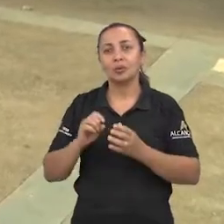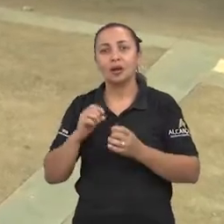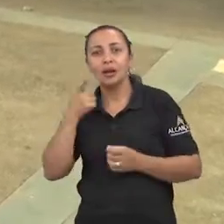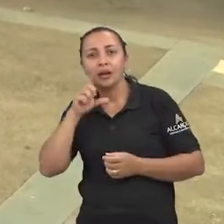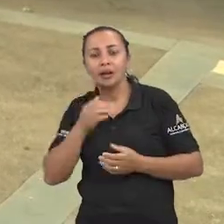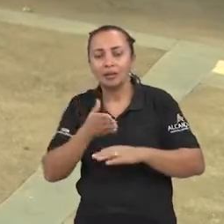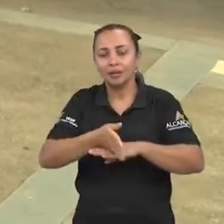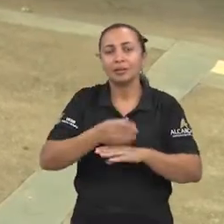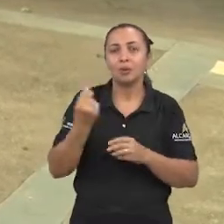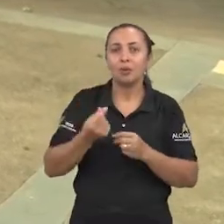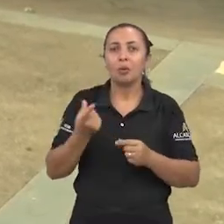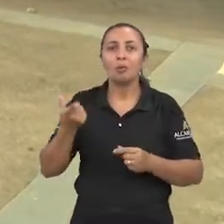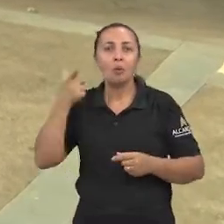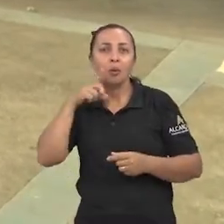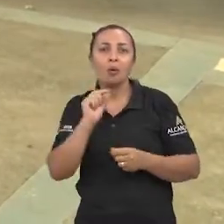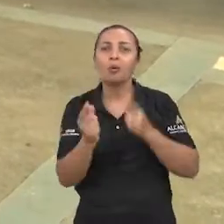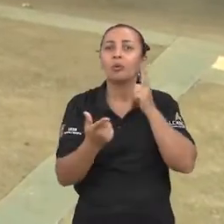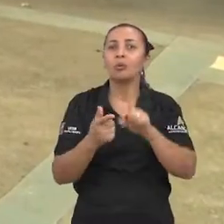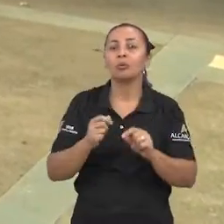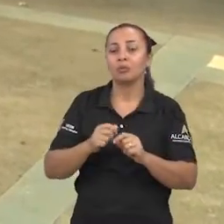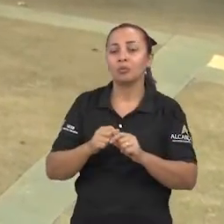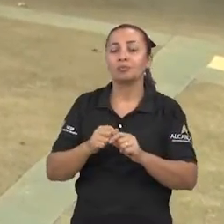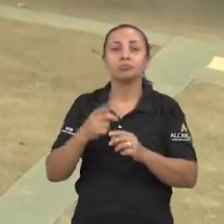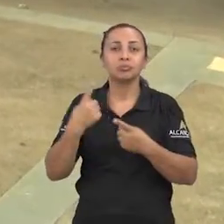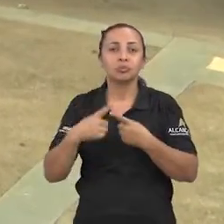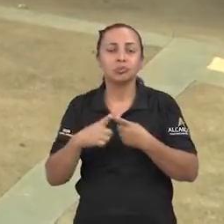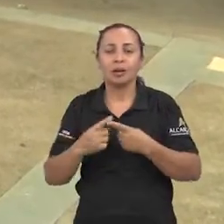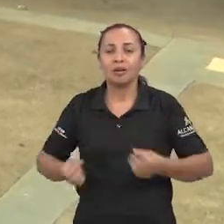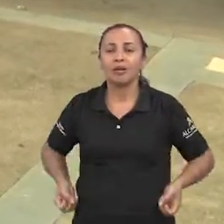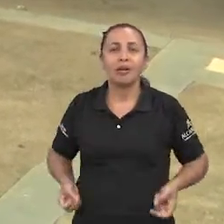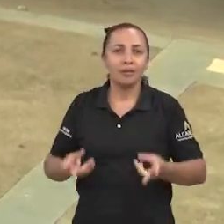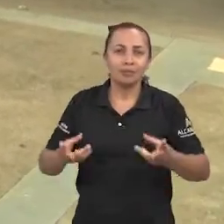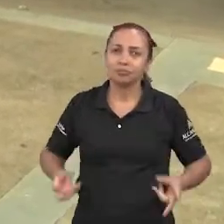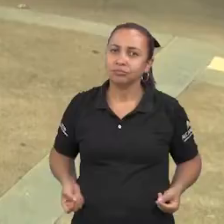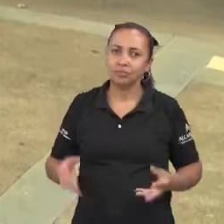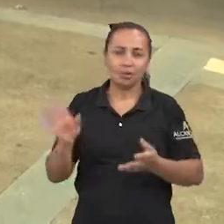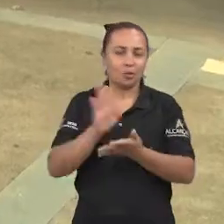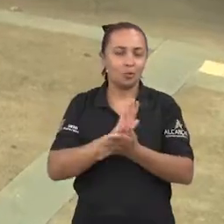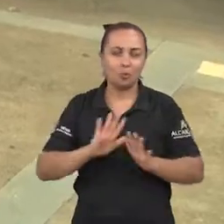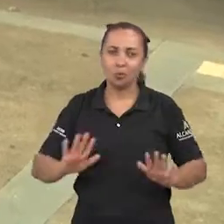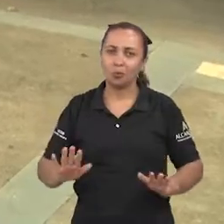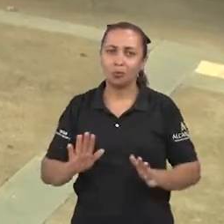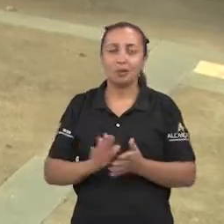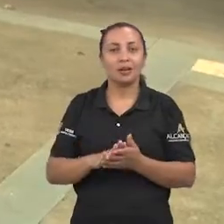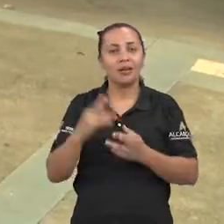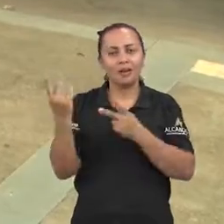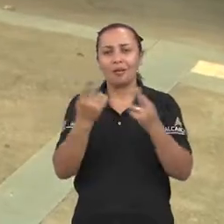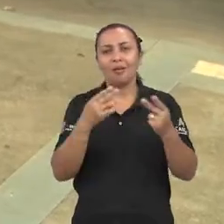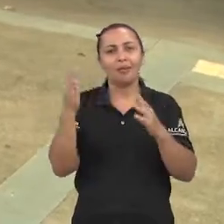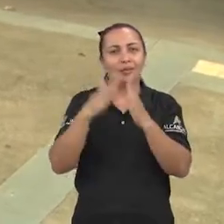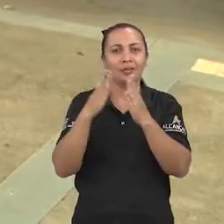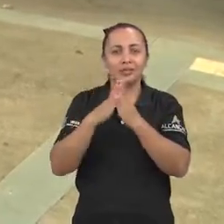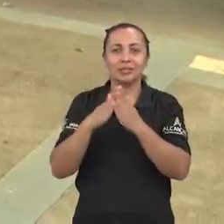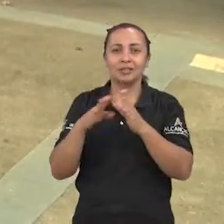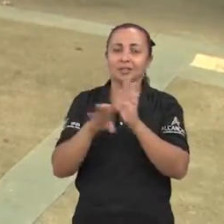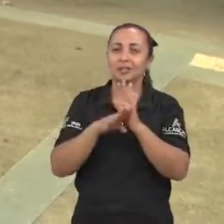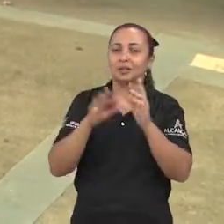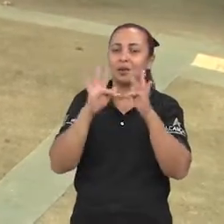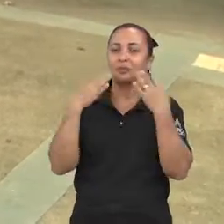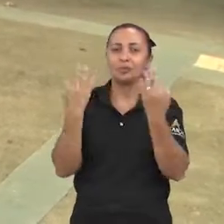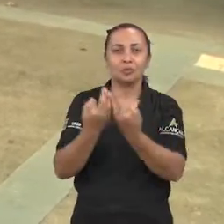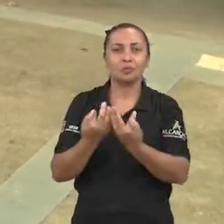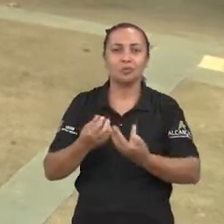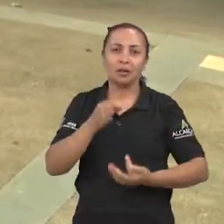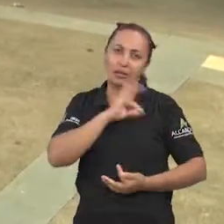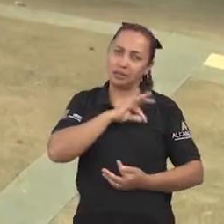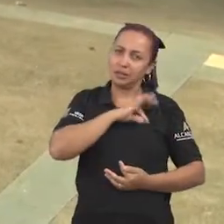gasto diário que é obrigado a pagar e passa a ser um lucro porque deixou de gastar. E na mesma coisa na residência, mesmo a família de